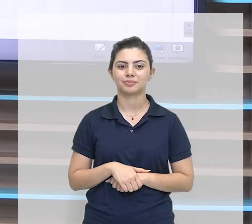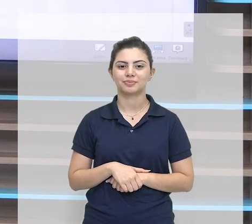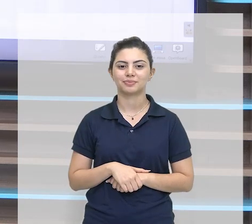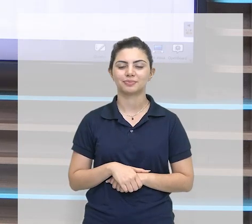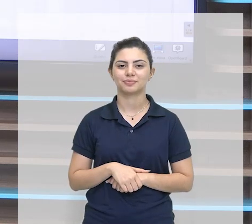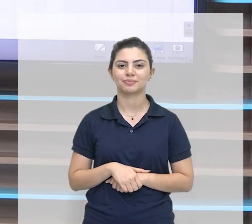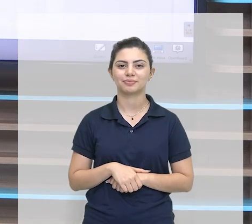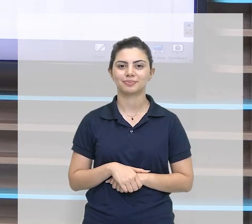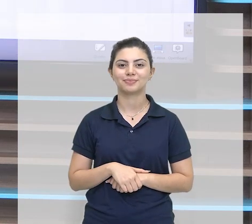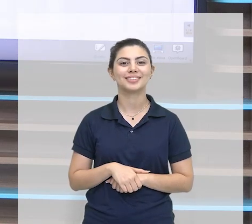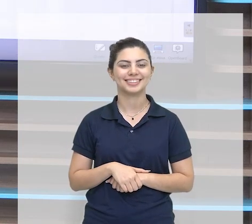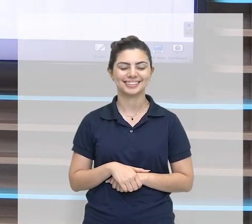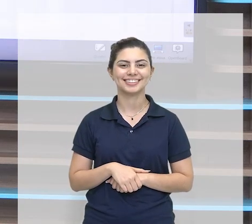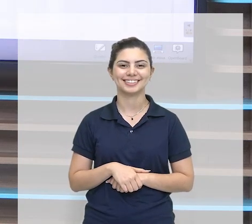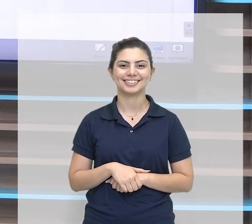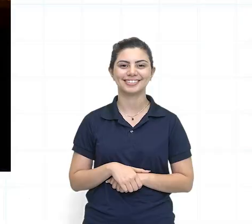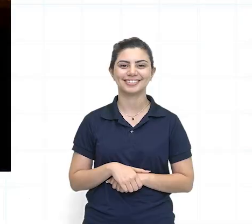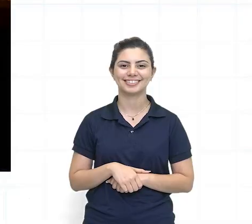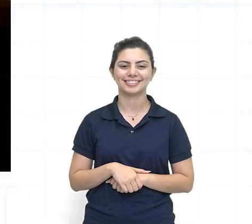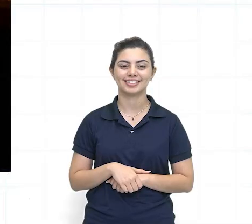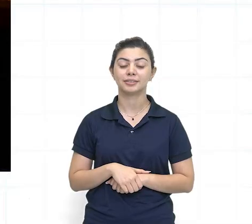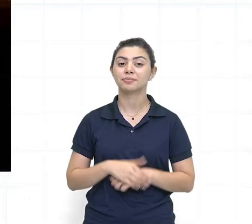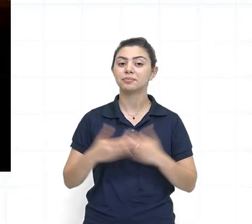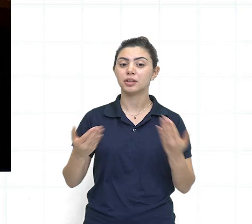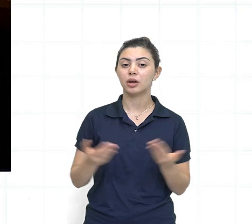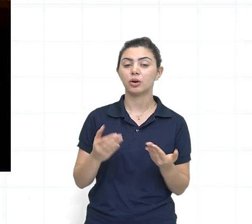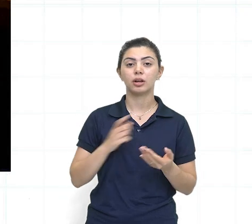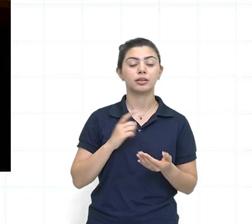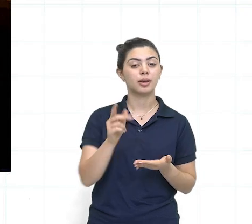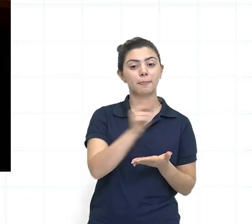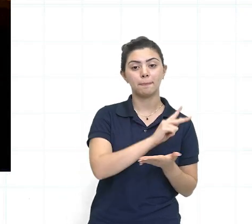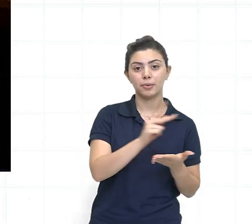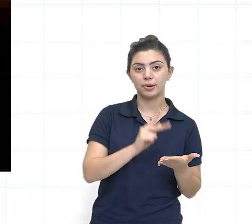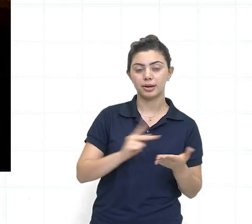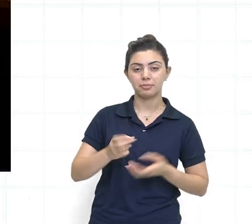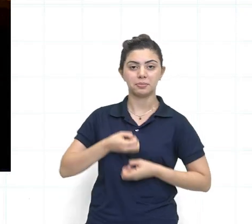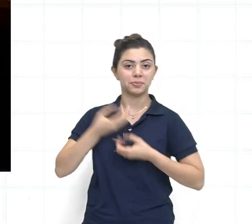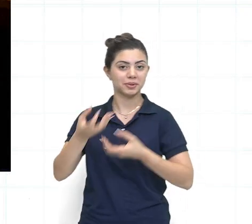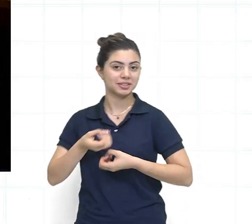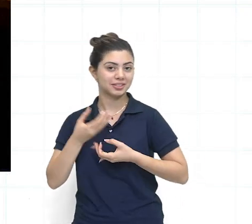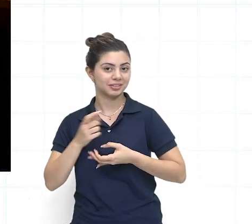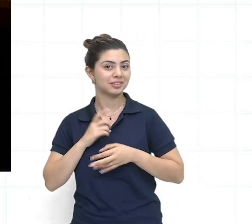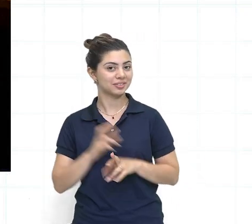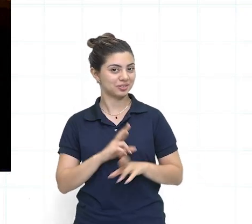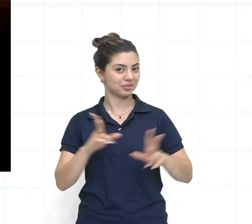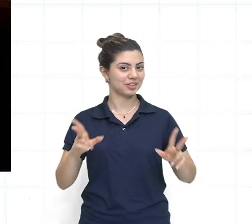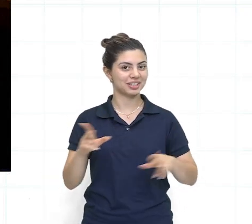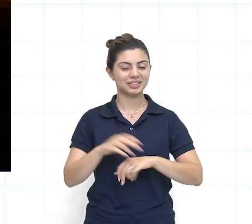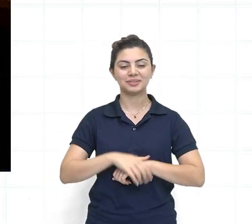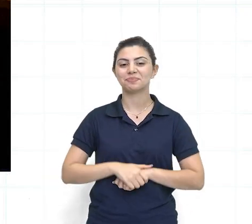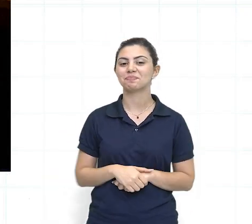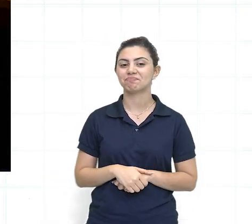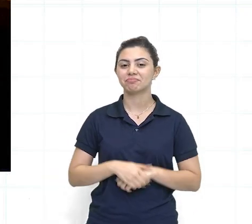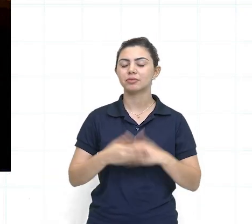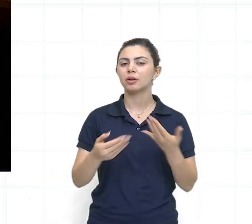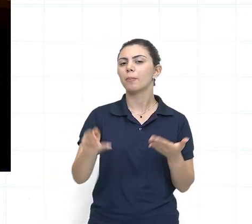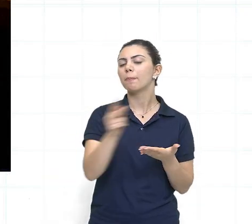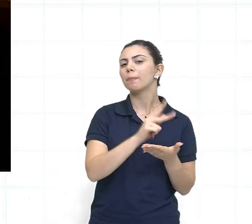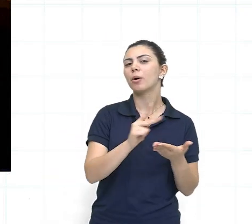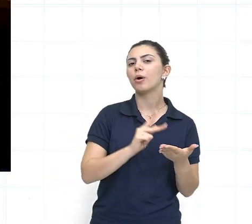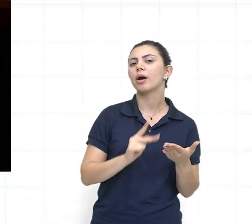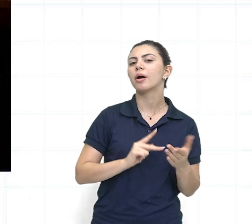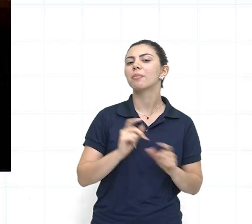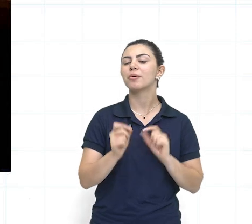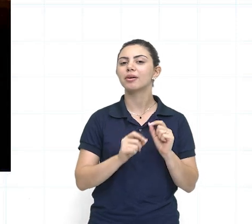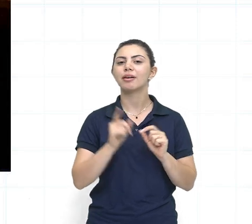entre poema e poesia. Diferenças entre poema e poesia. Então, o poema é o quê? É